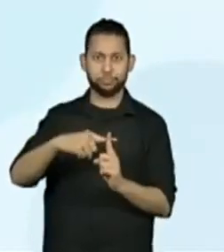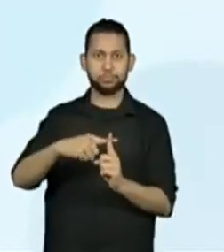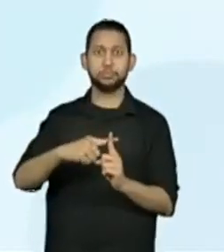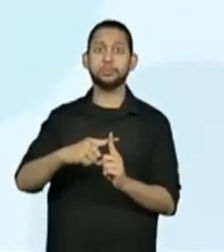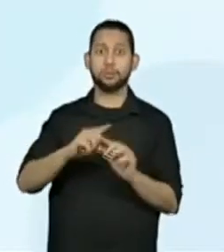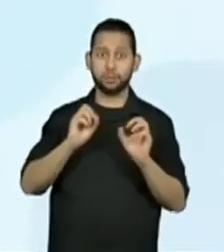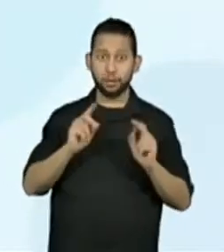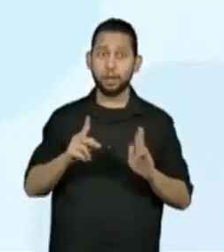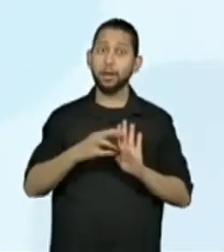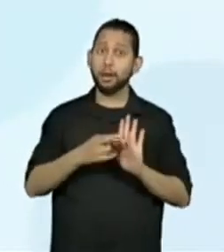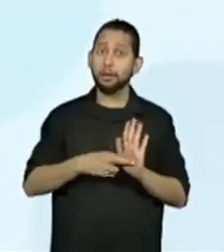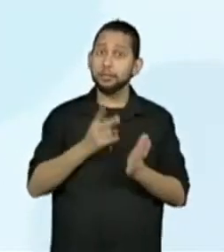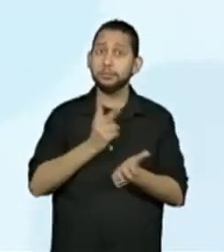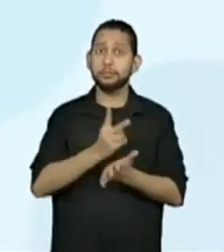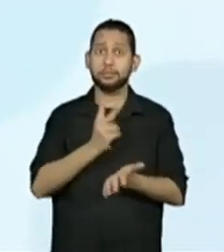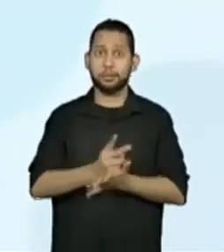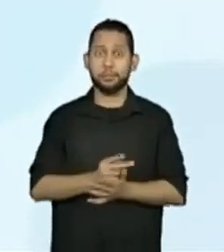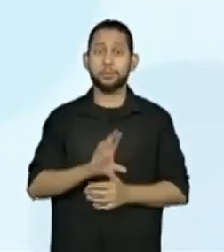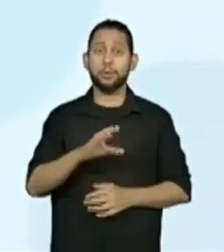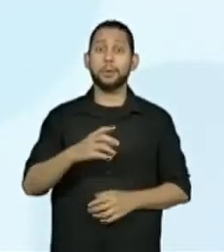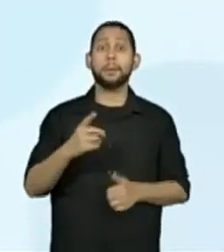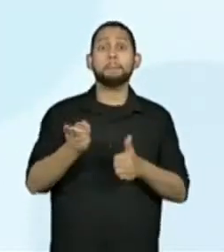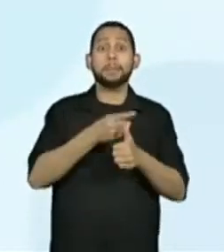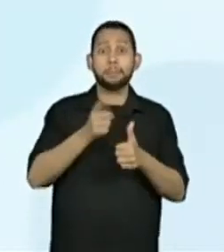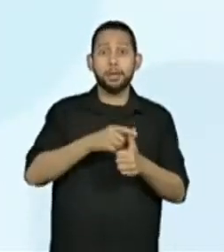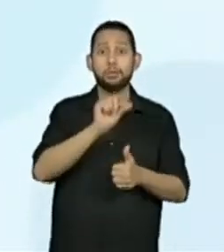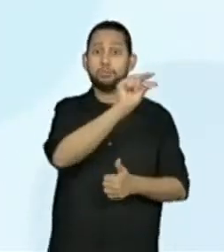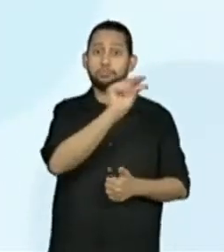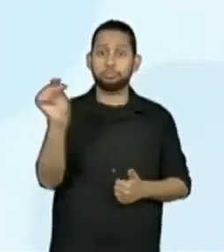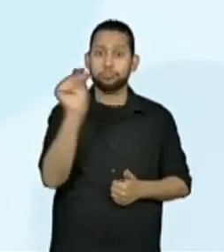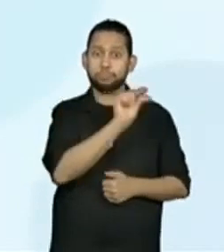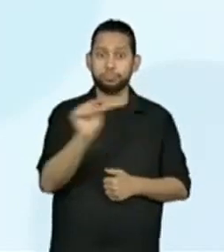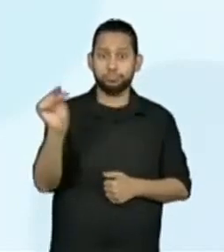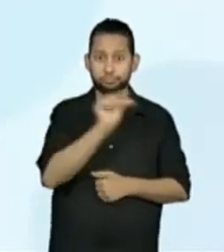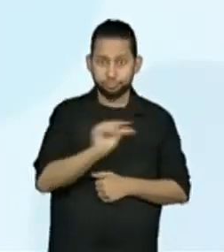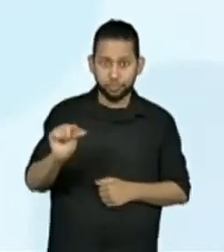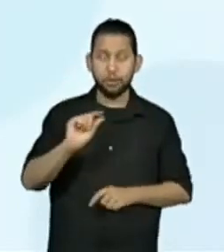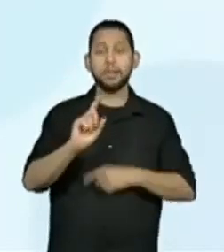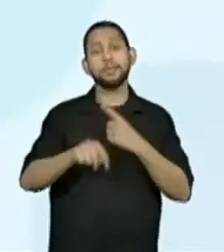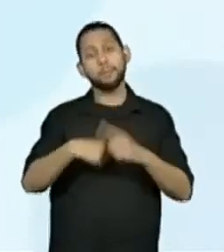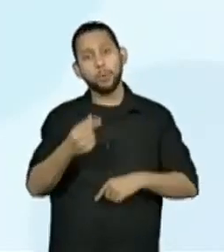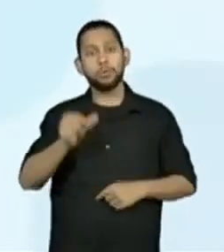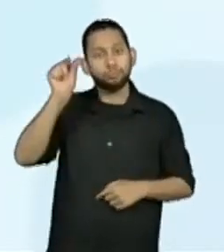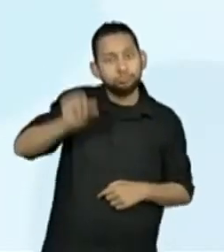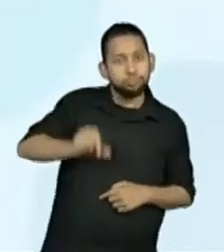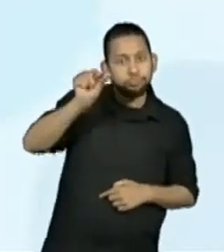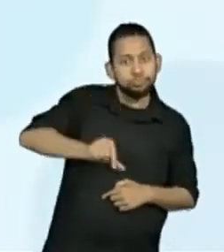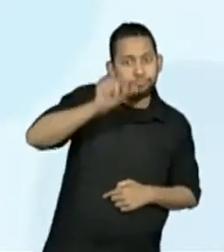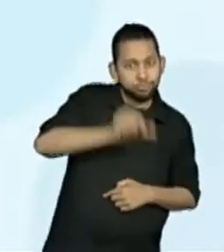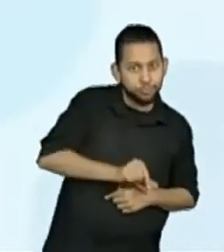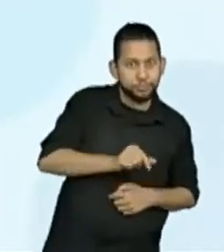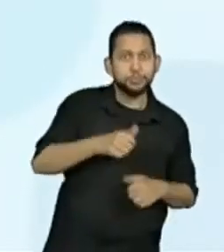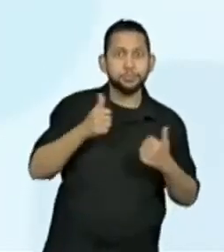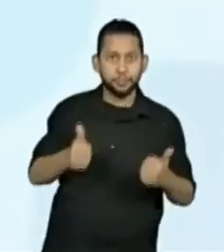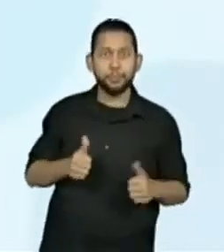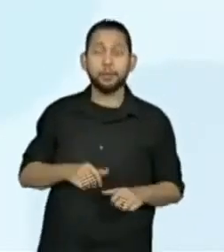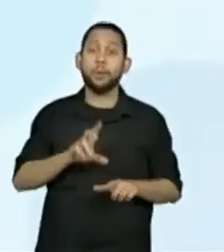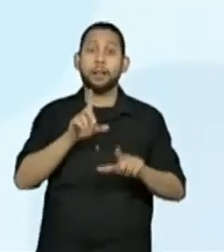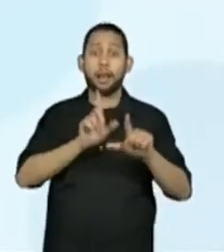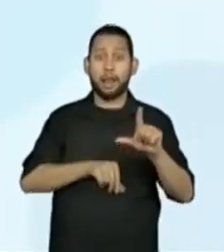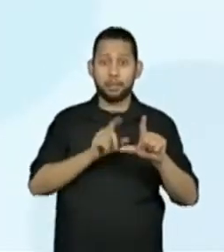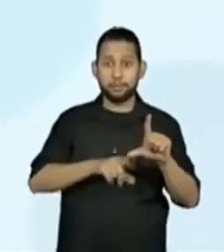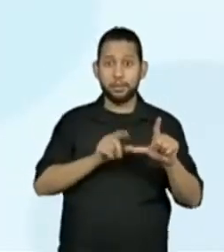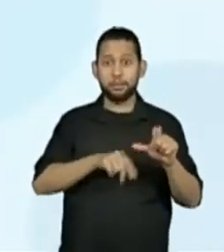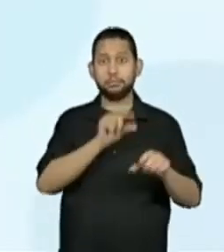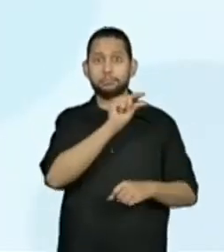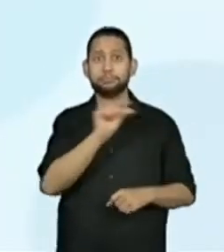ok? Então, primeiro eu vou dizer na horizontal e depois na vertical. No caso do que está aparecendo na telinha para vocês, eu vou dizer letra primeiro e depois